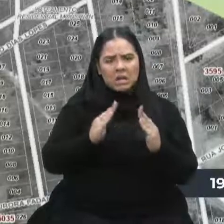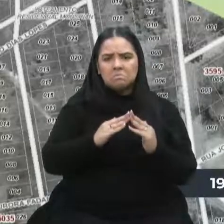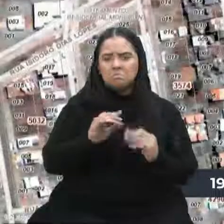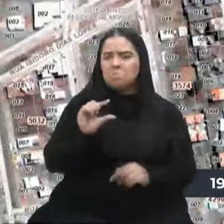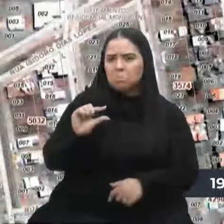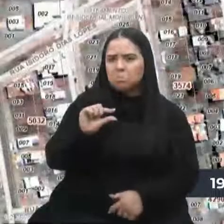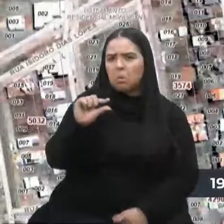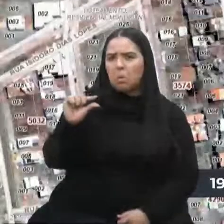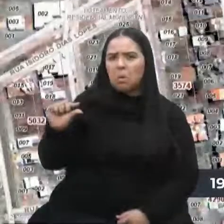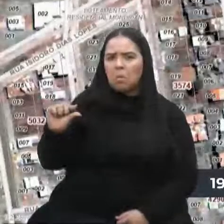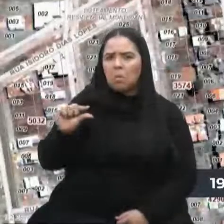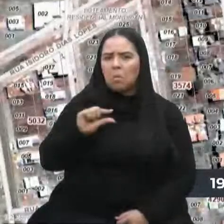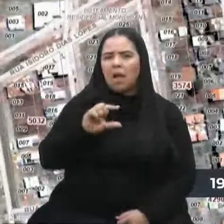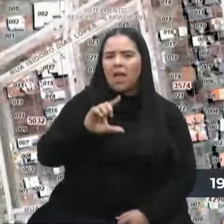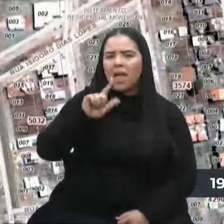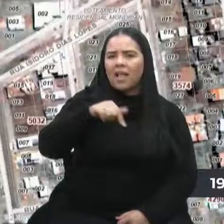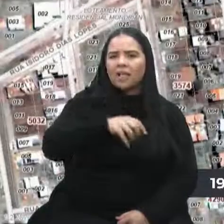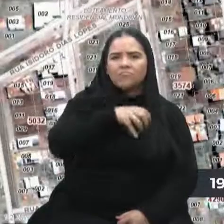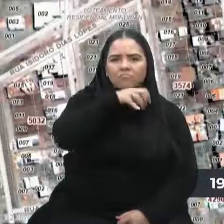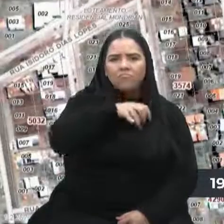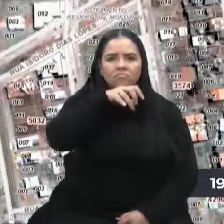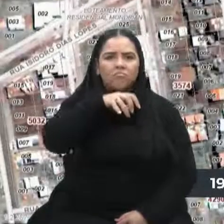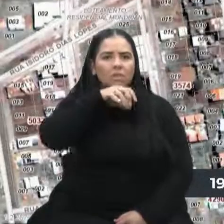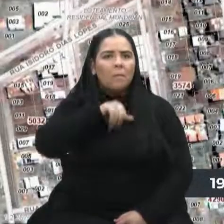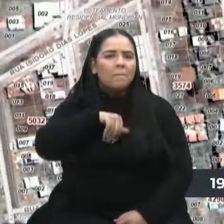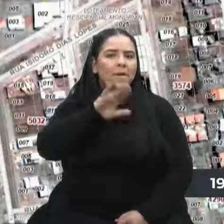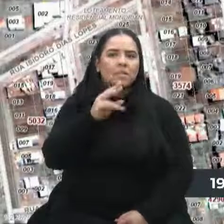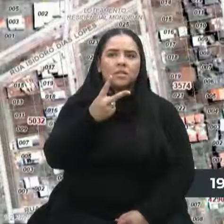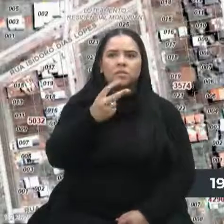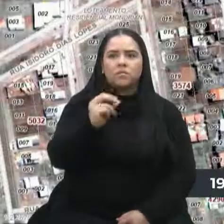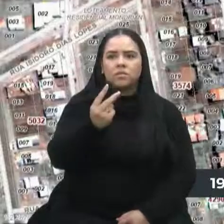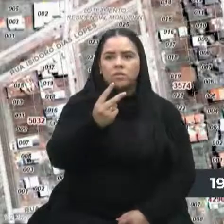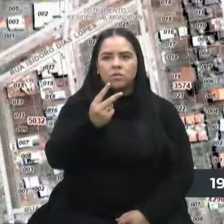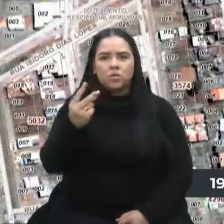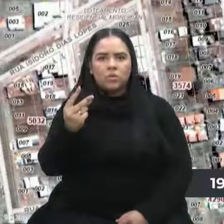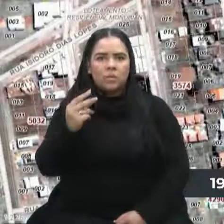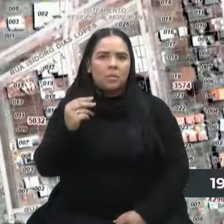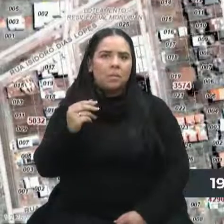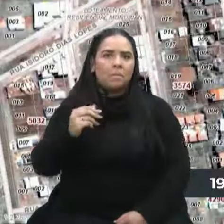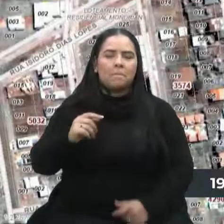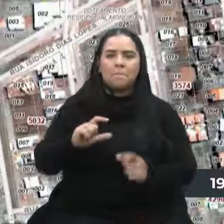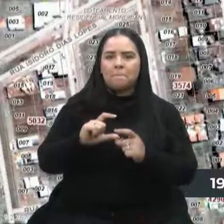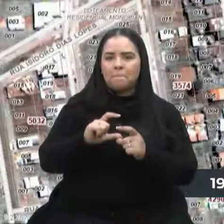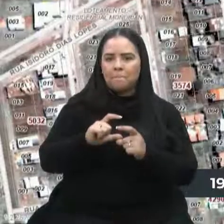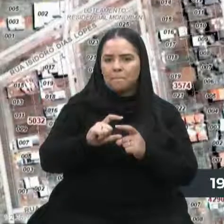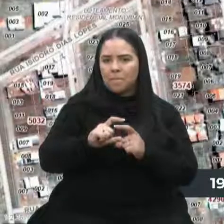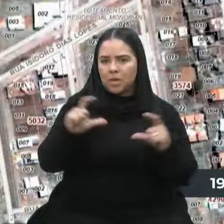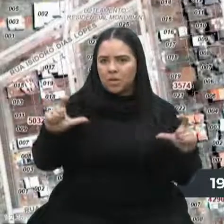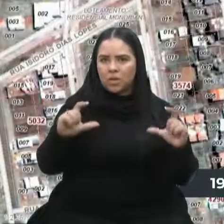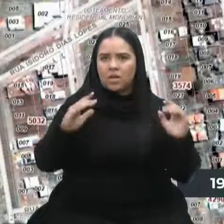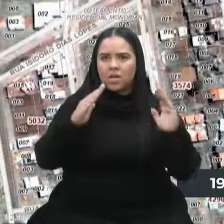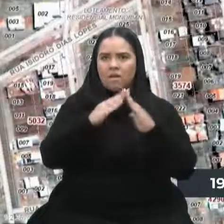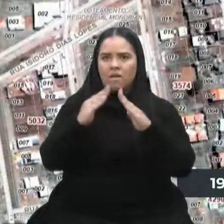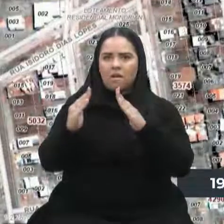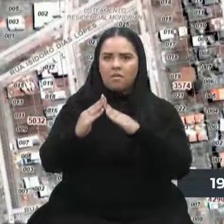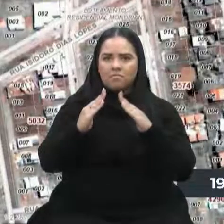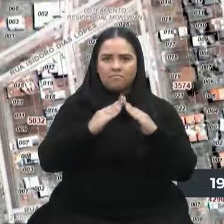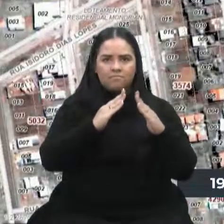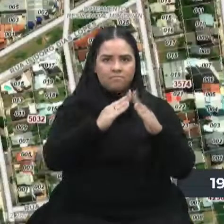aí. Aqui em 2002 já se observa um número maior de residências.